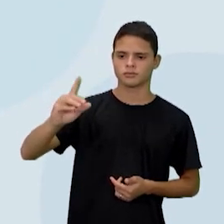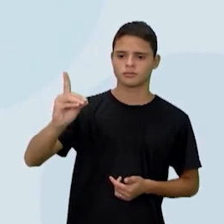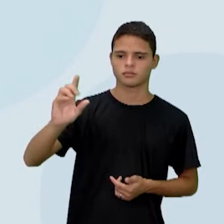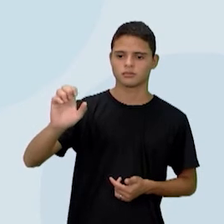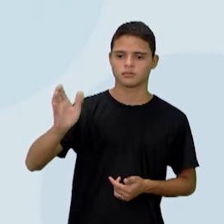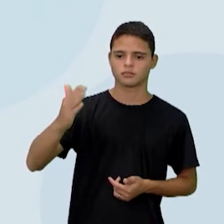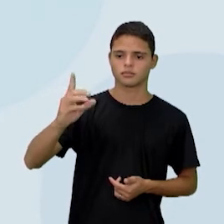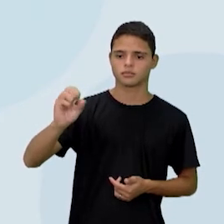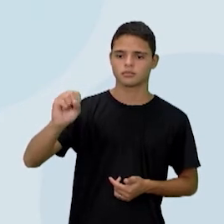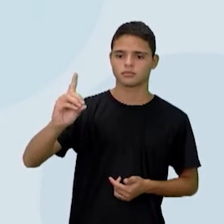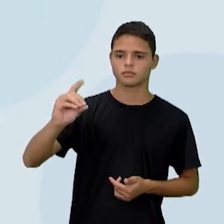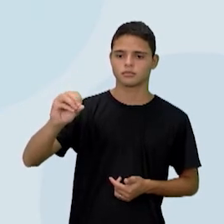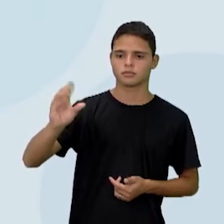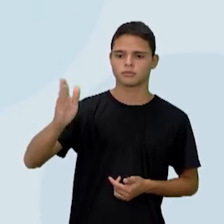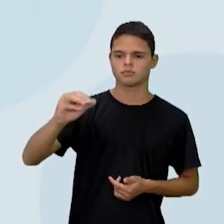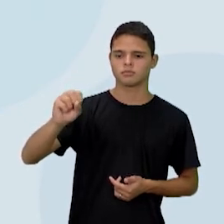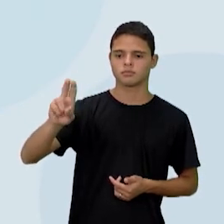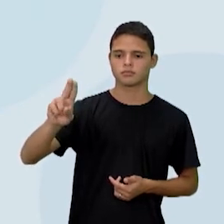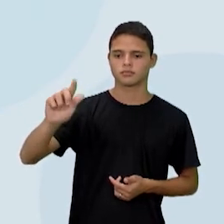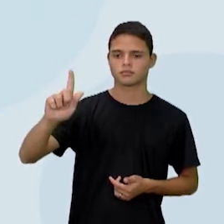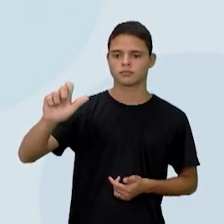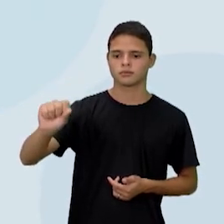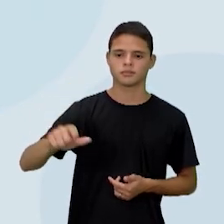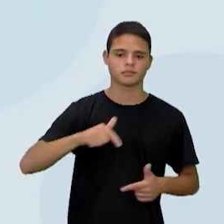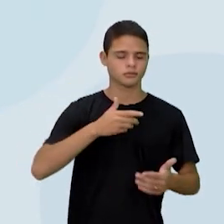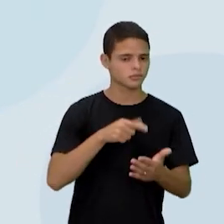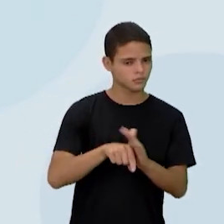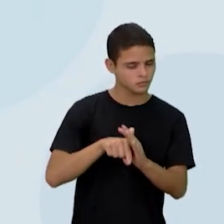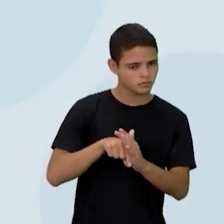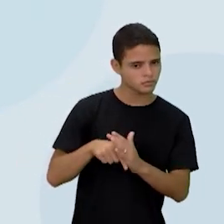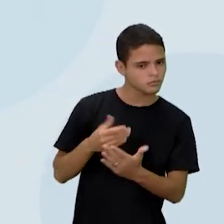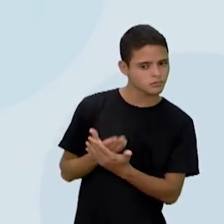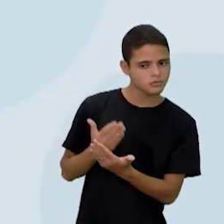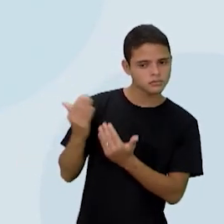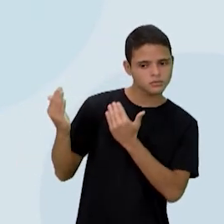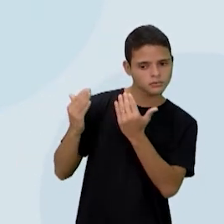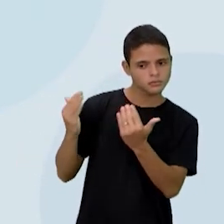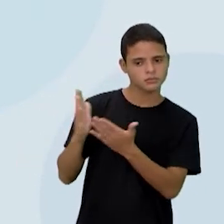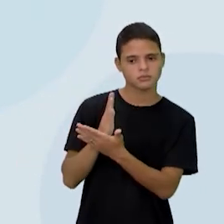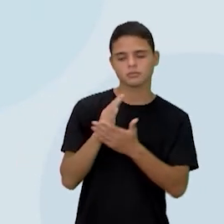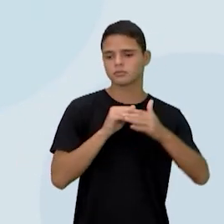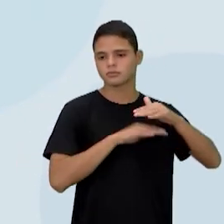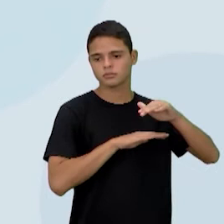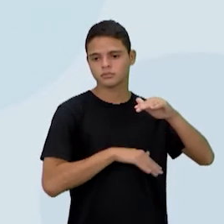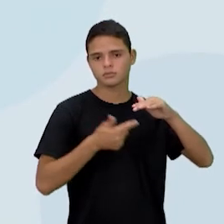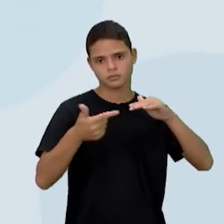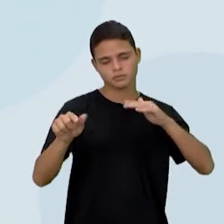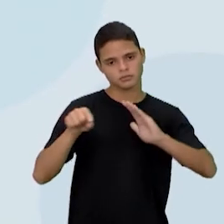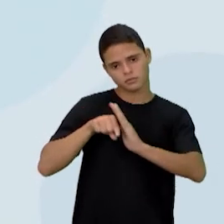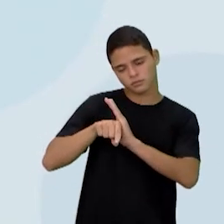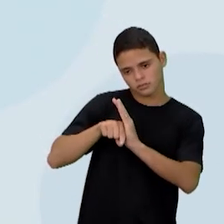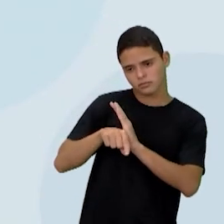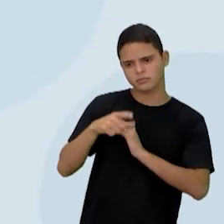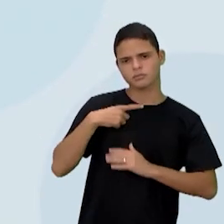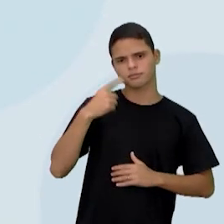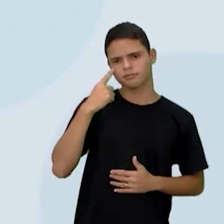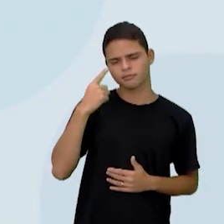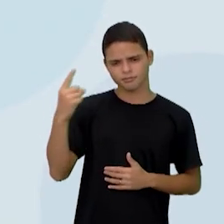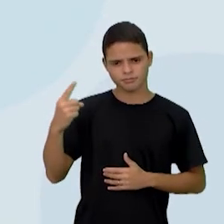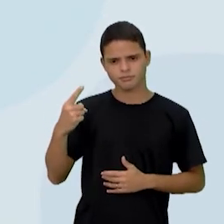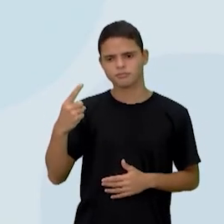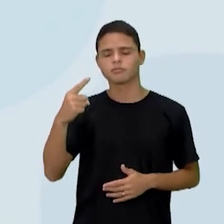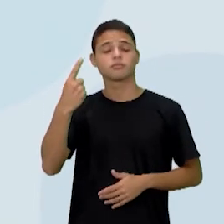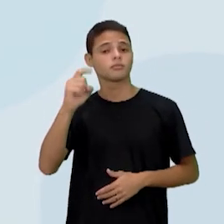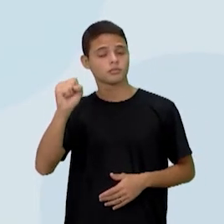outros países também. Esse estudo vai comparar com dados de outros países também. E a gente olhando para esses 18 a